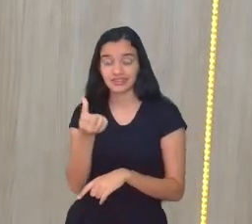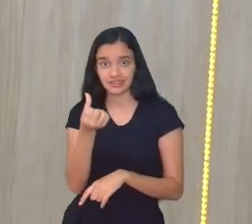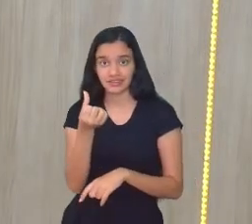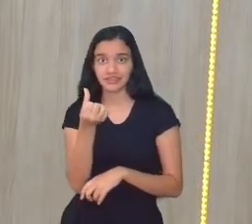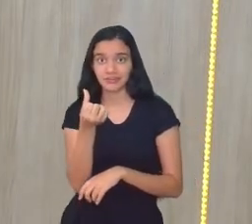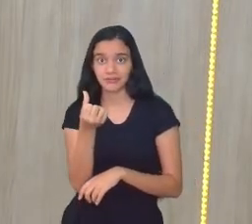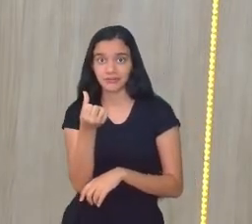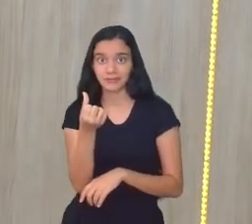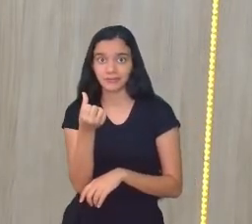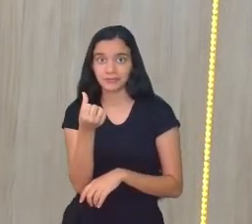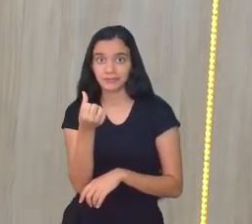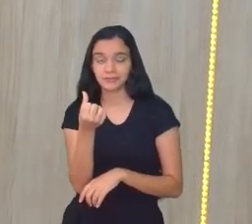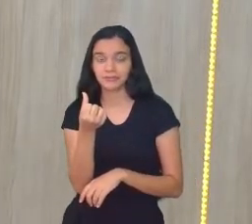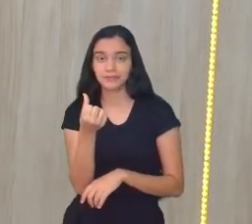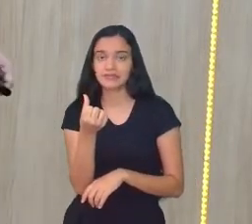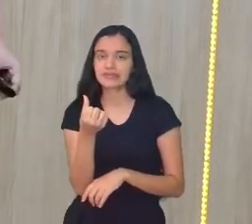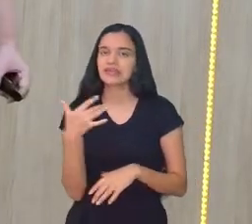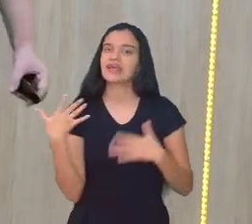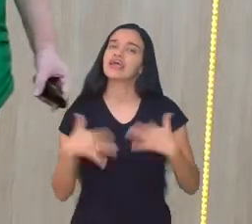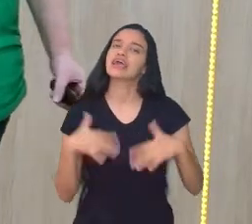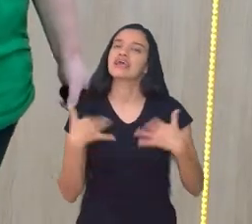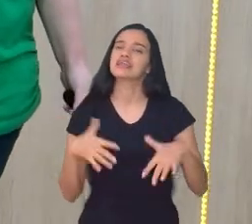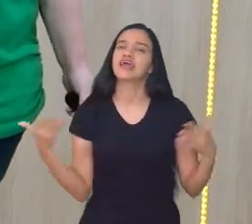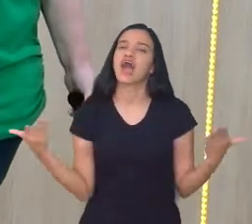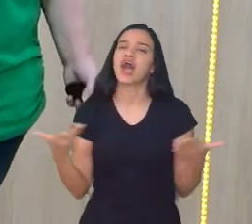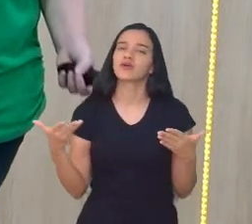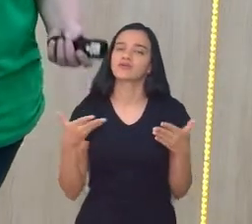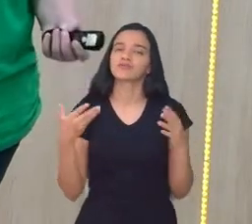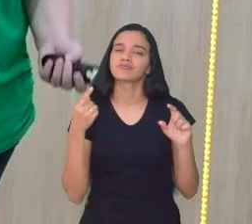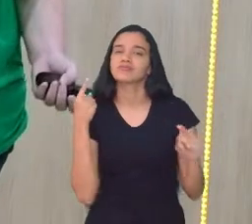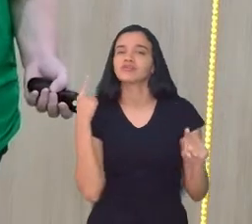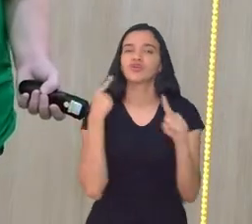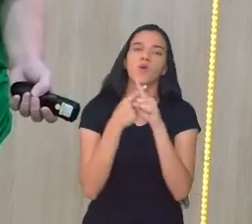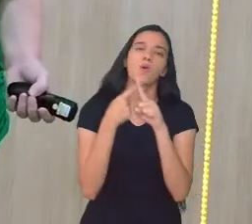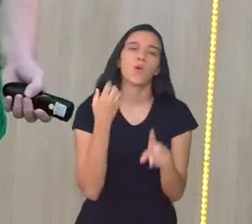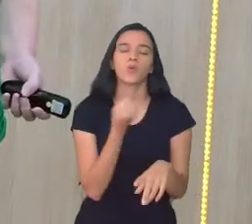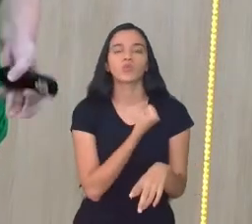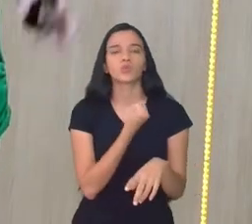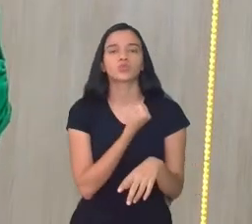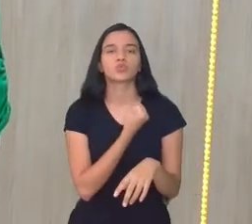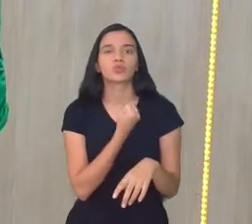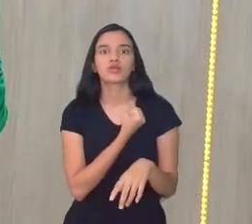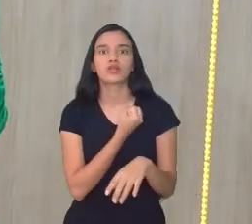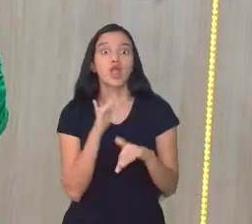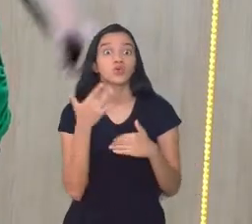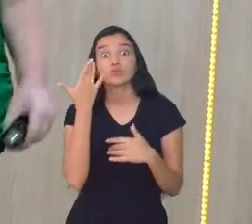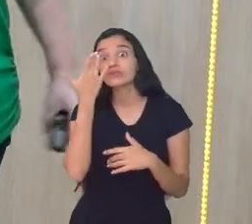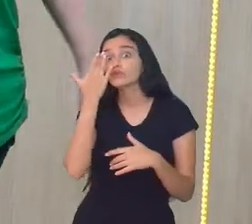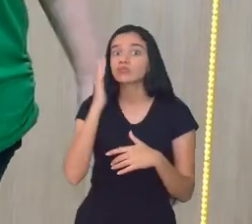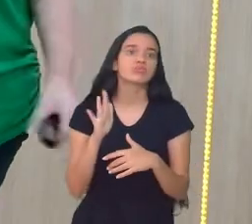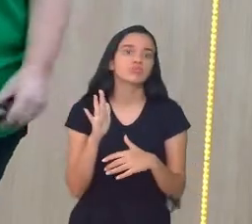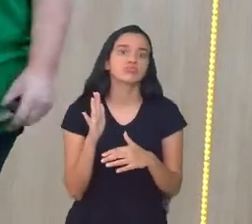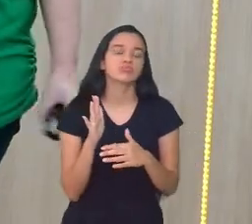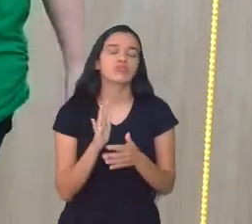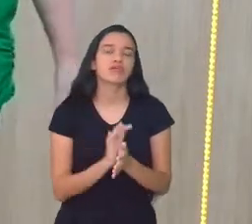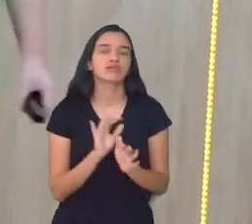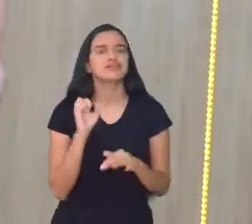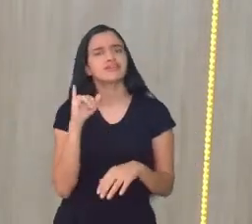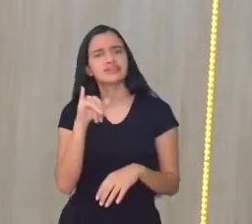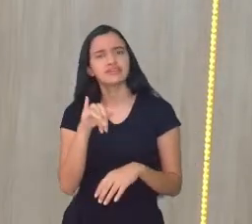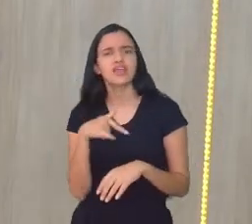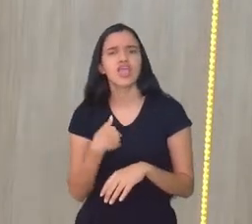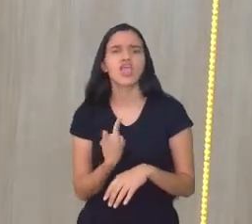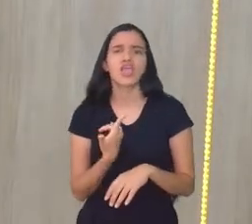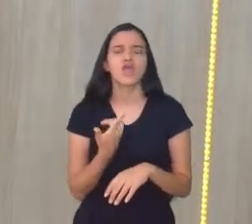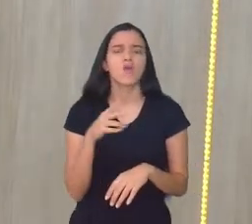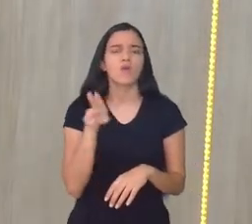0,6. Eita, vou agora multiplicar um número decimal, eu não sei. Se eu usar